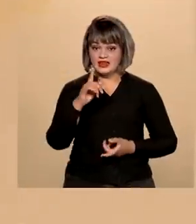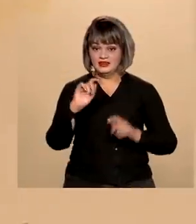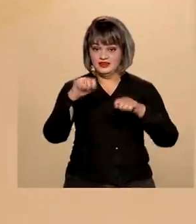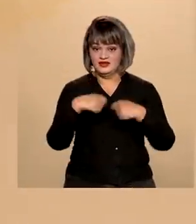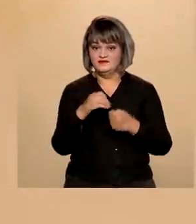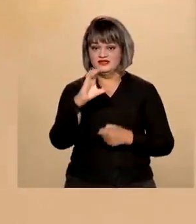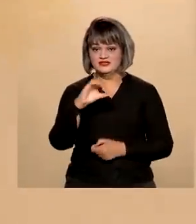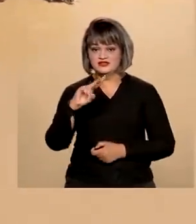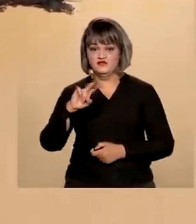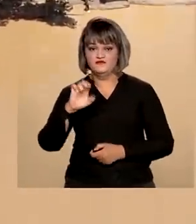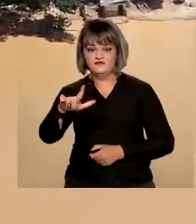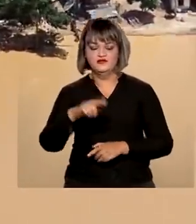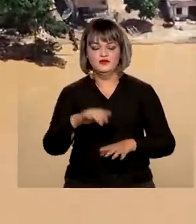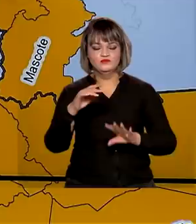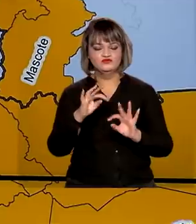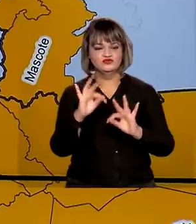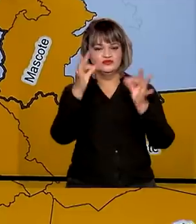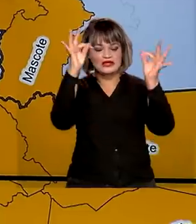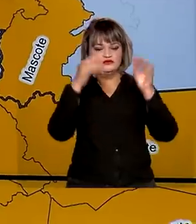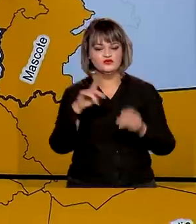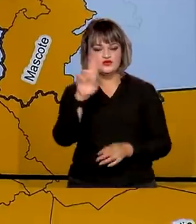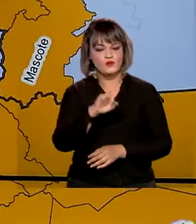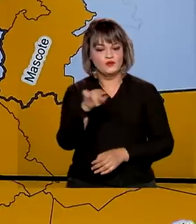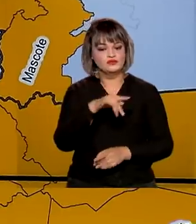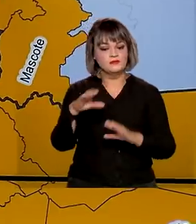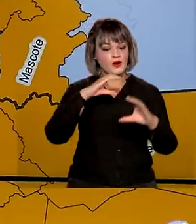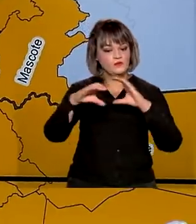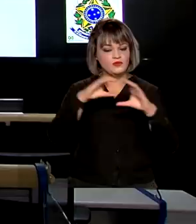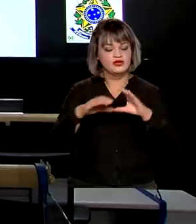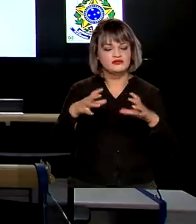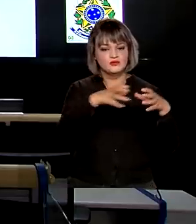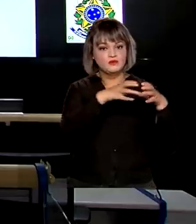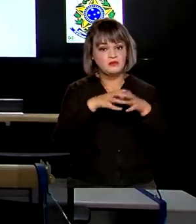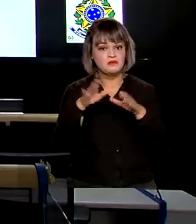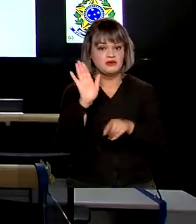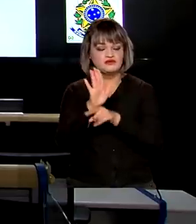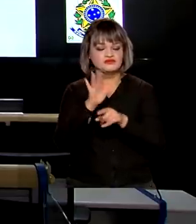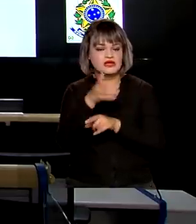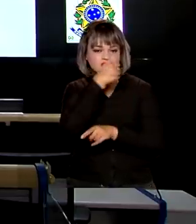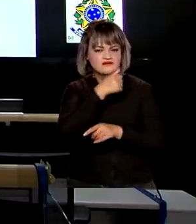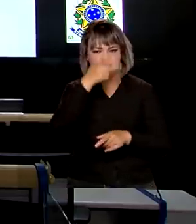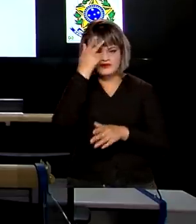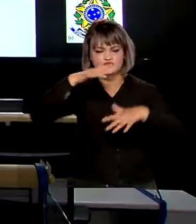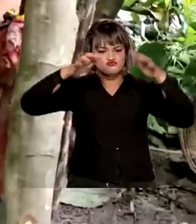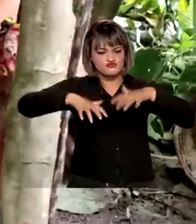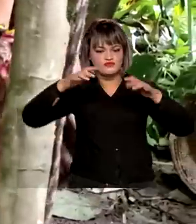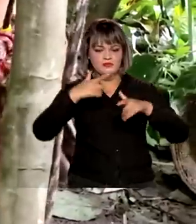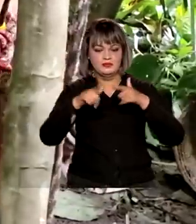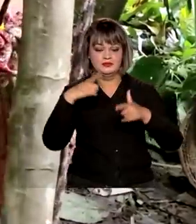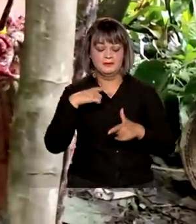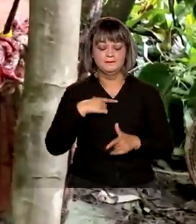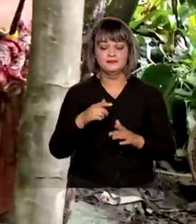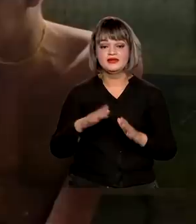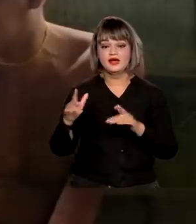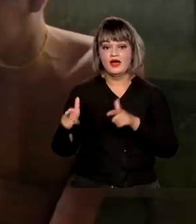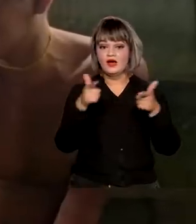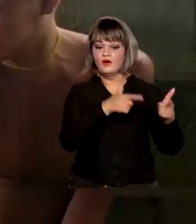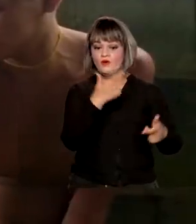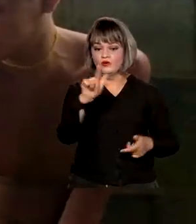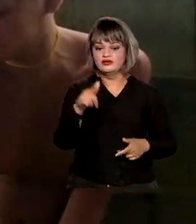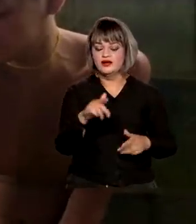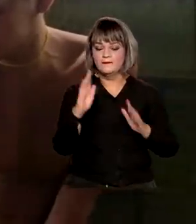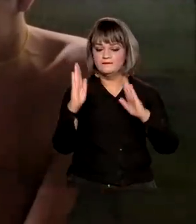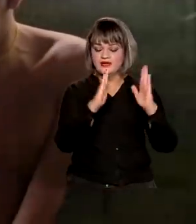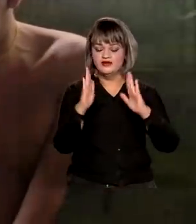Defesa Civil conta com tecnologia e comunicação entre as equipes as ações de combate à bandemia